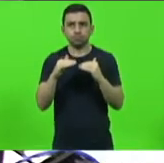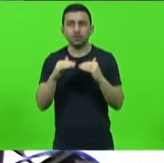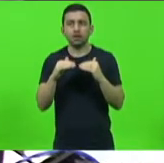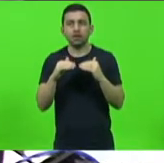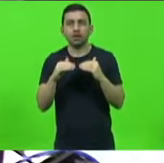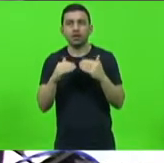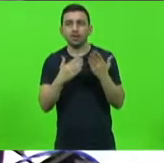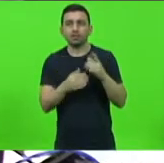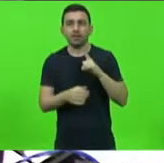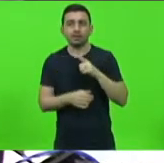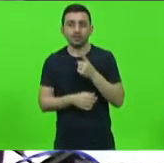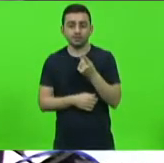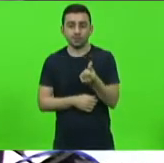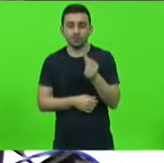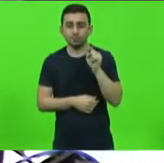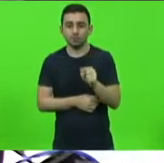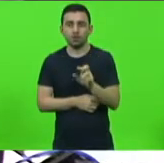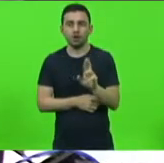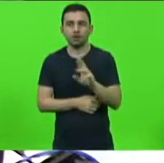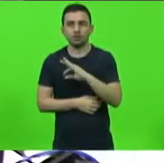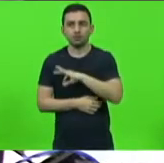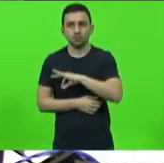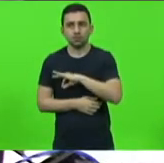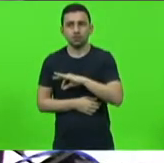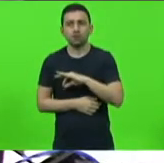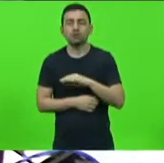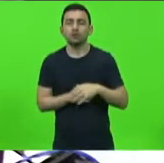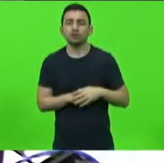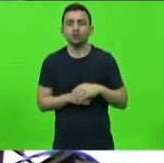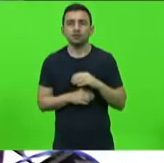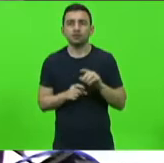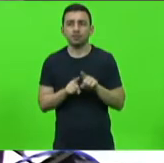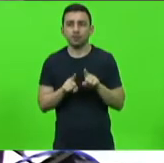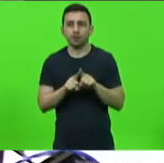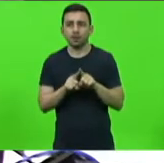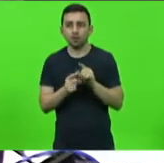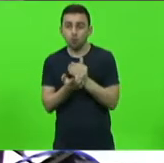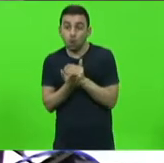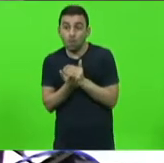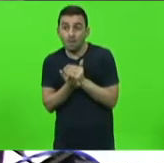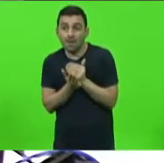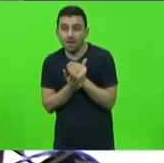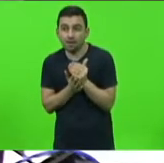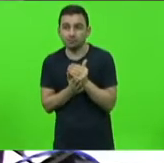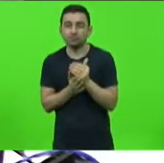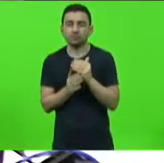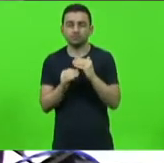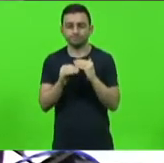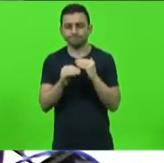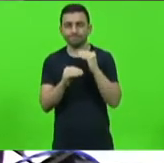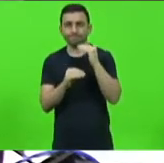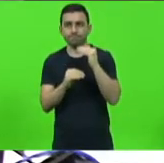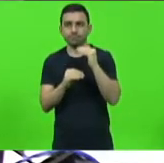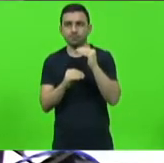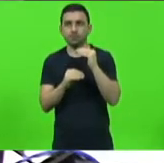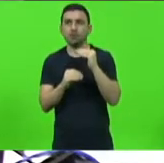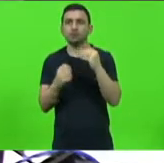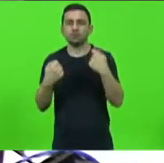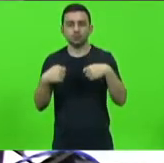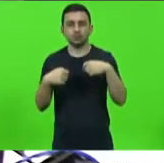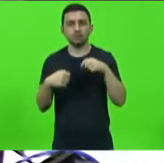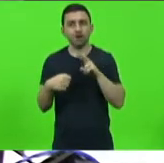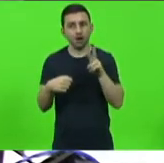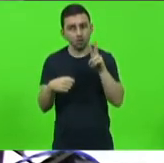de R$ 16 mil. E o tenente, que logo está iniciando uma patente superior, tem que ter um valor um